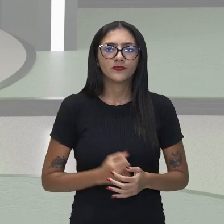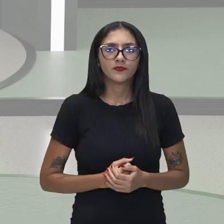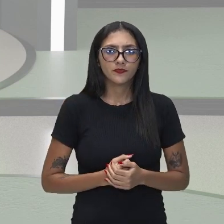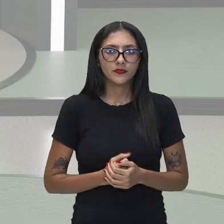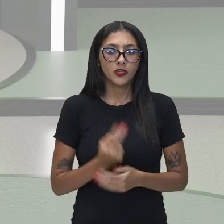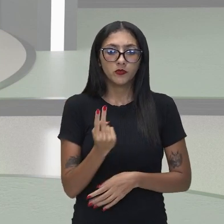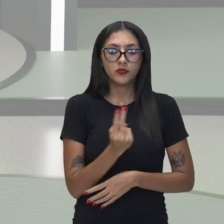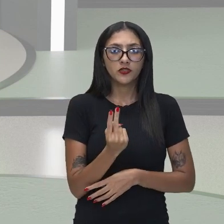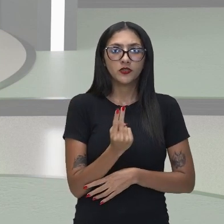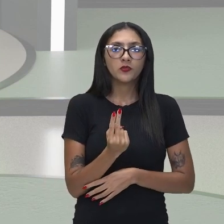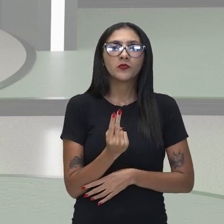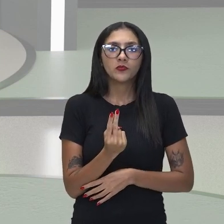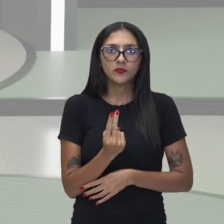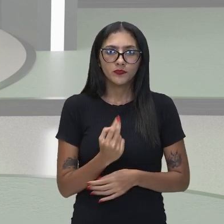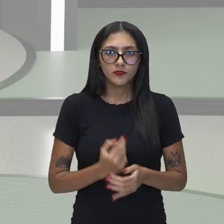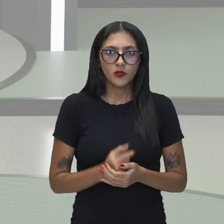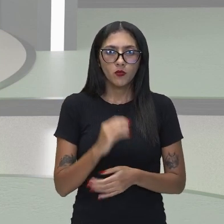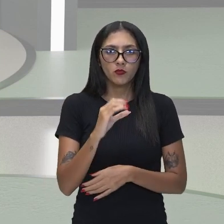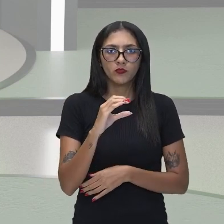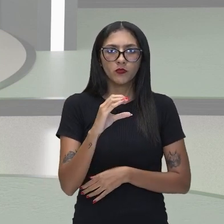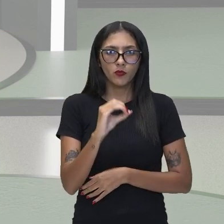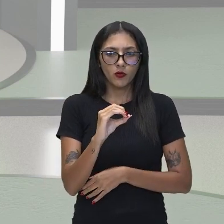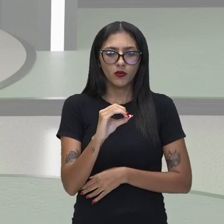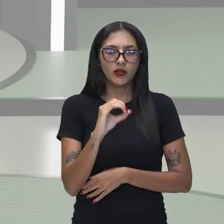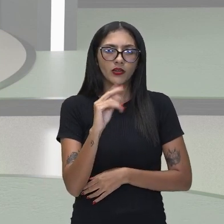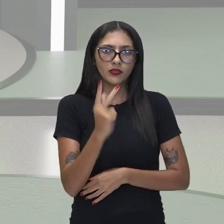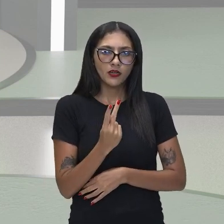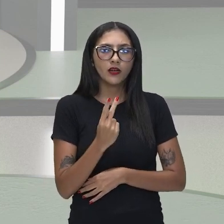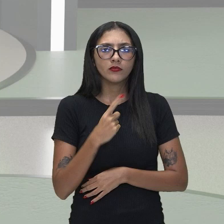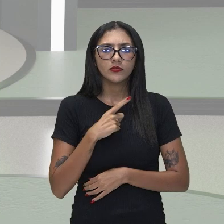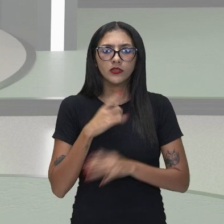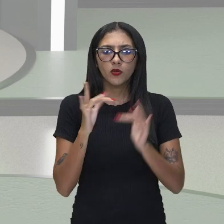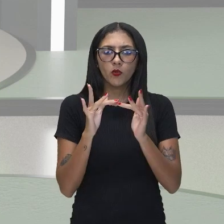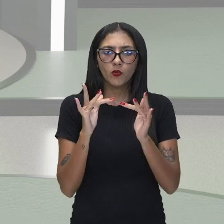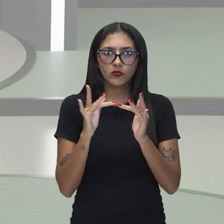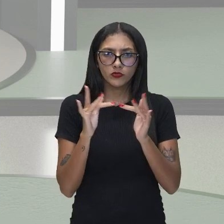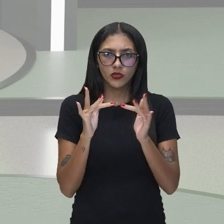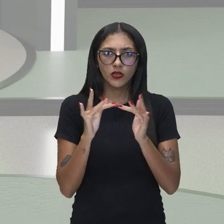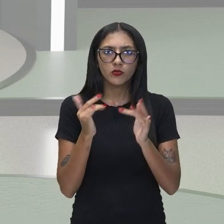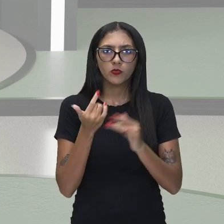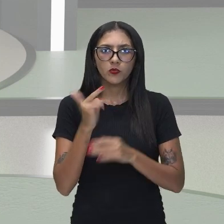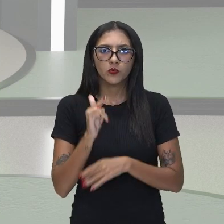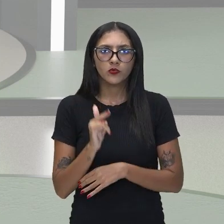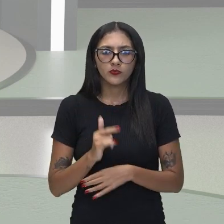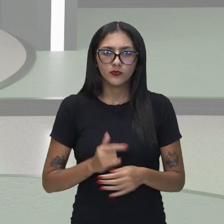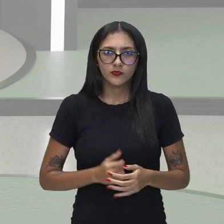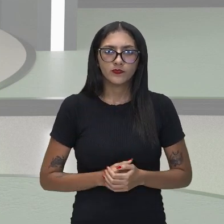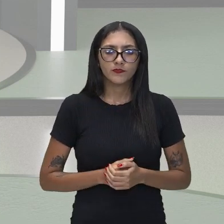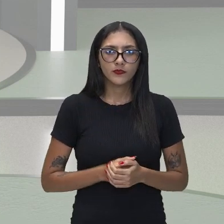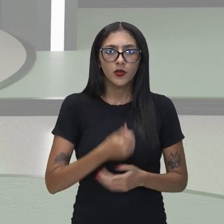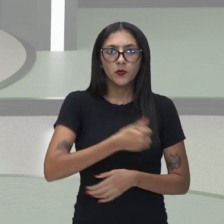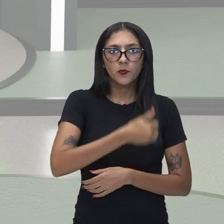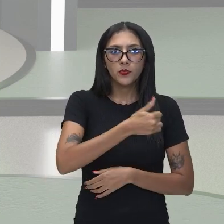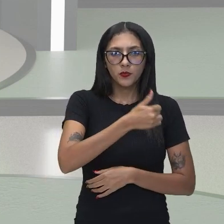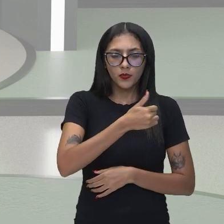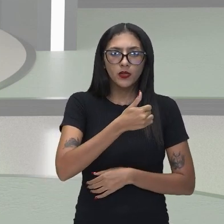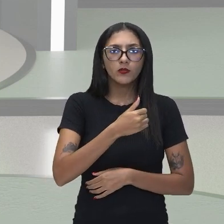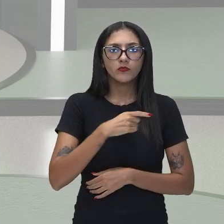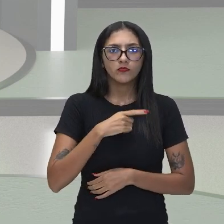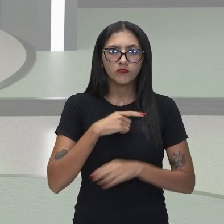quando a hidroxila está ligada a um carbono secundário. E o álcool primário é quando a hidroxila está ligada